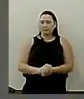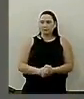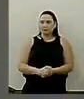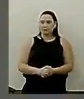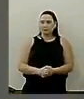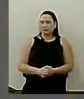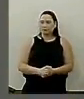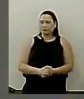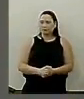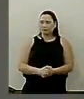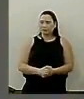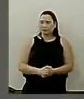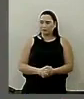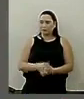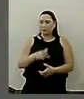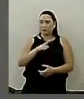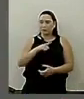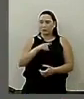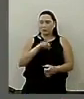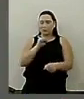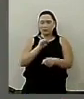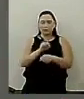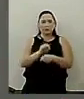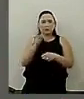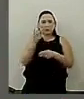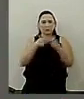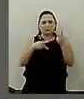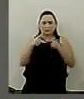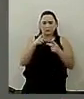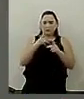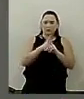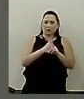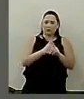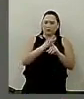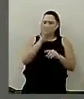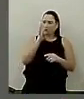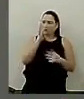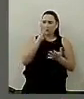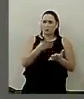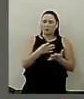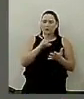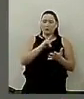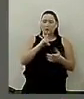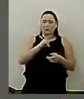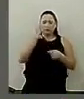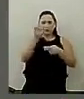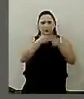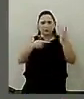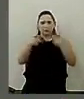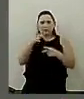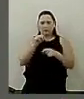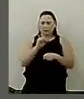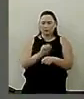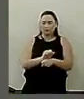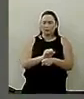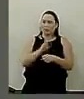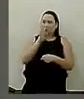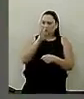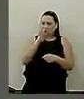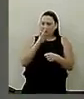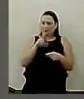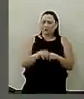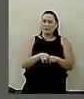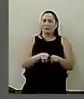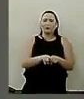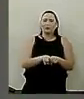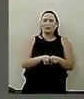E aí ele acalma a tempestade e os discípulos ficam admirados, admirados de uma tempestade que se acalma e admirados